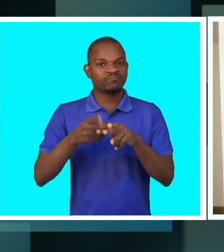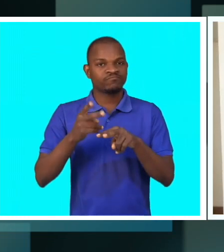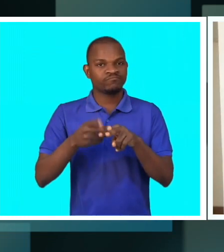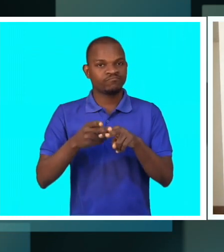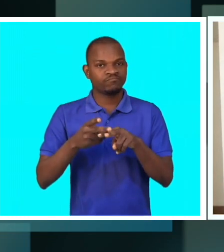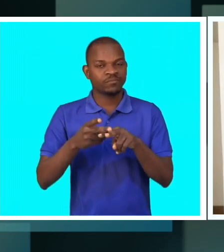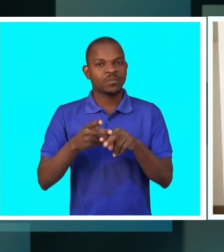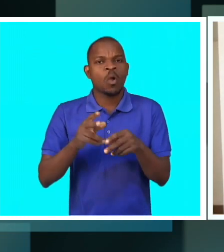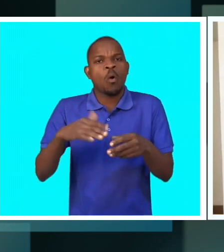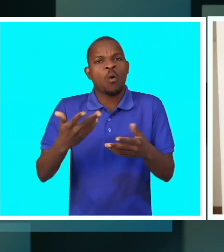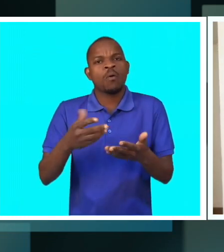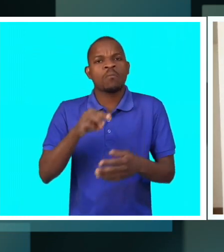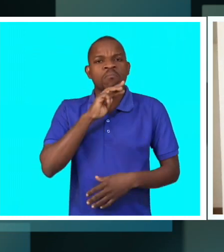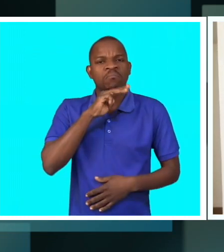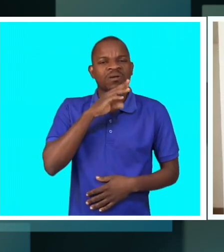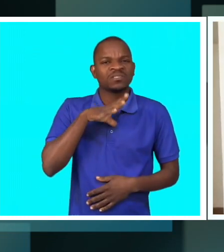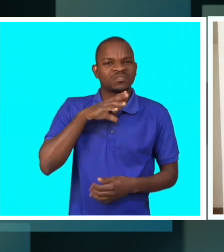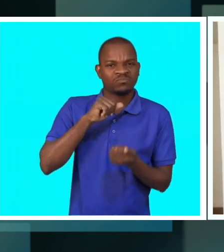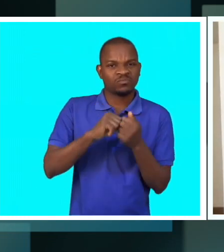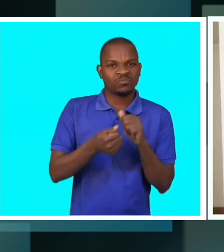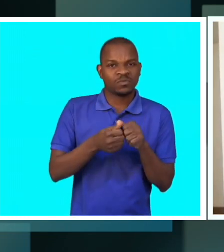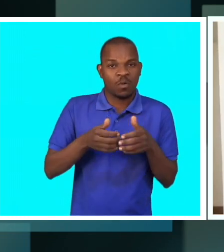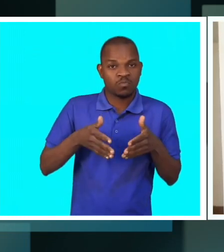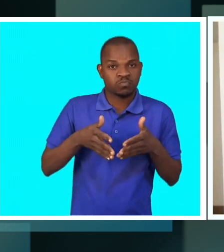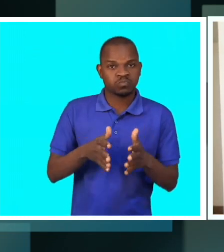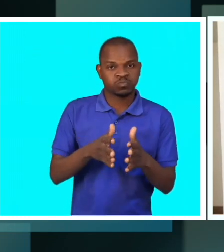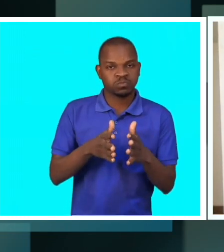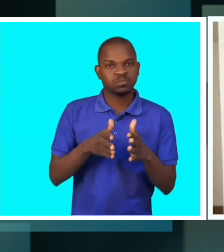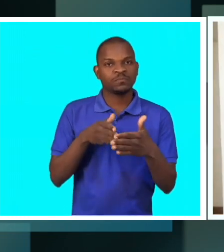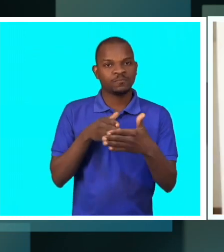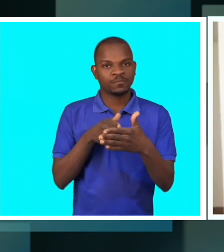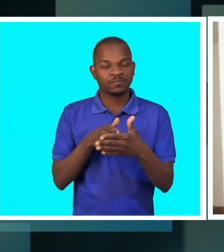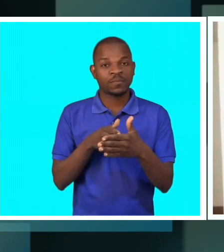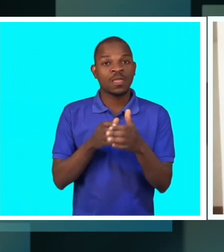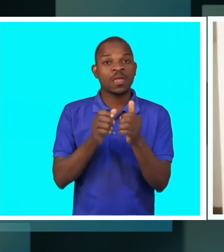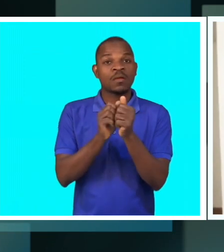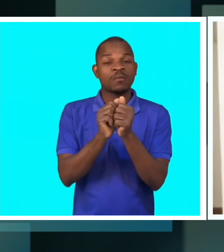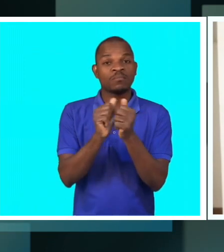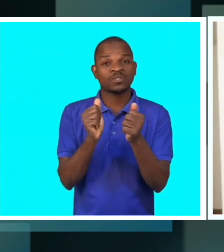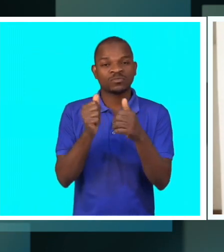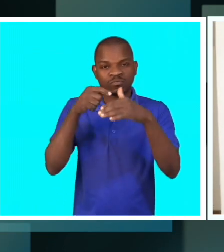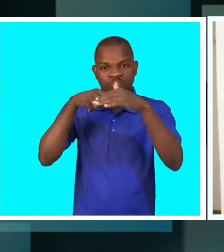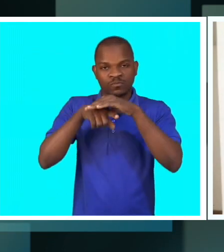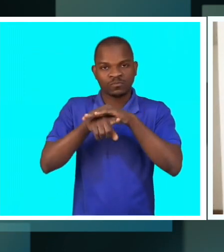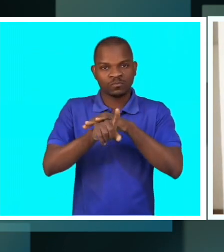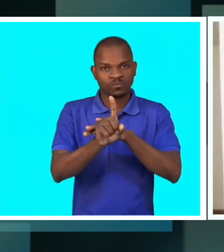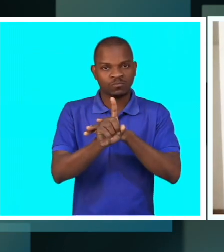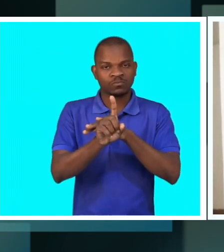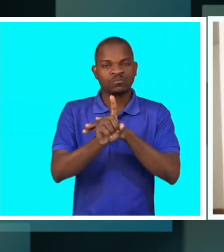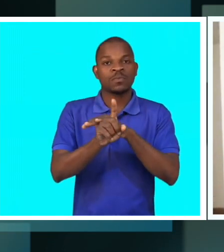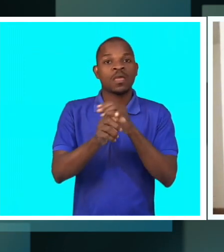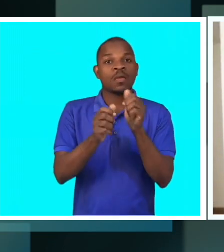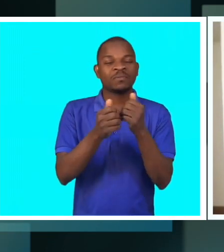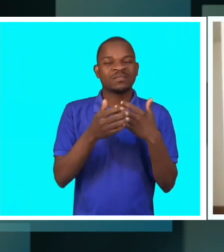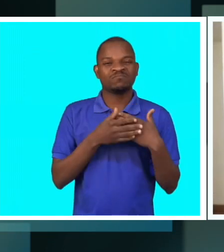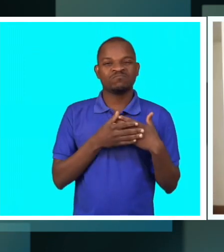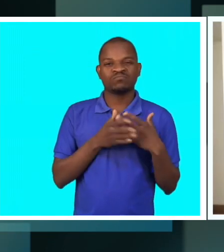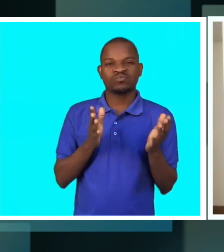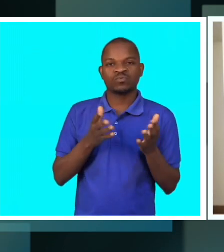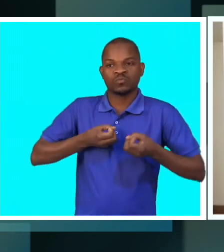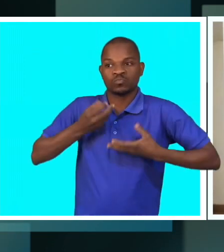positivo ou um problema que houve com a mamãe, um problema difícil. Então, em algum momento, quando vai-se a esses convidados